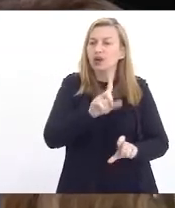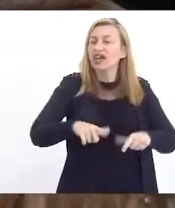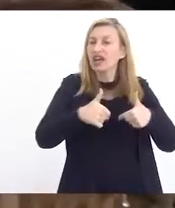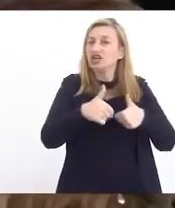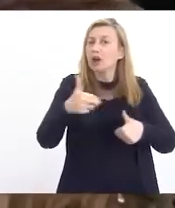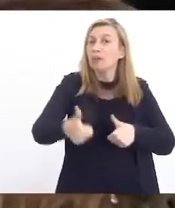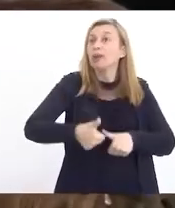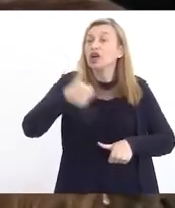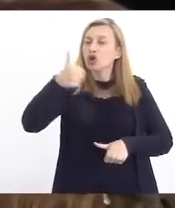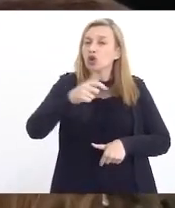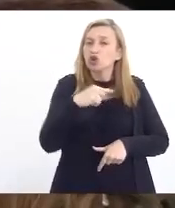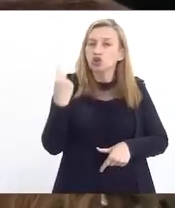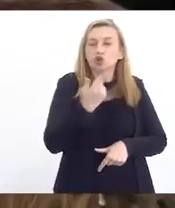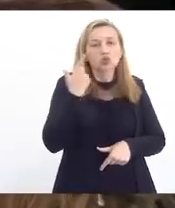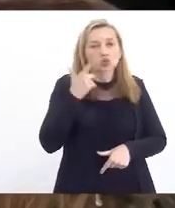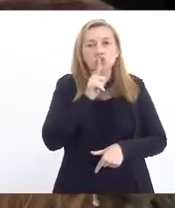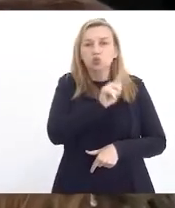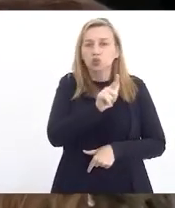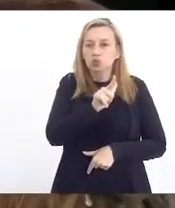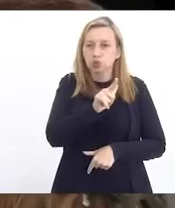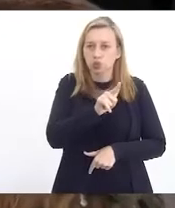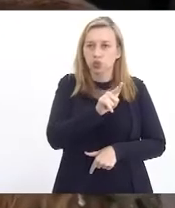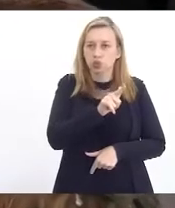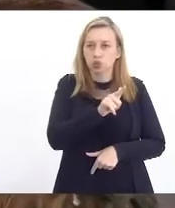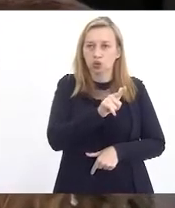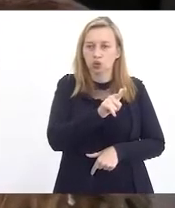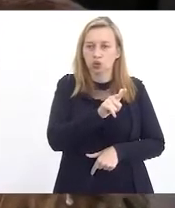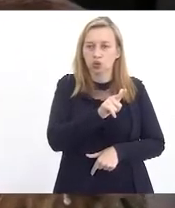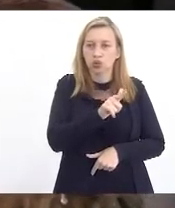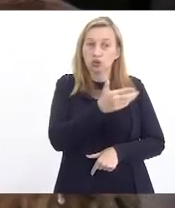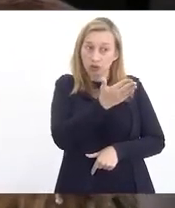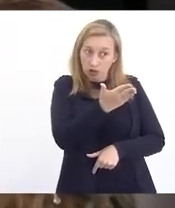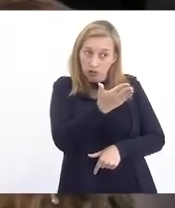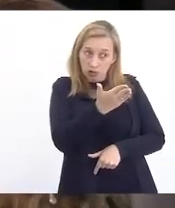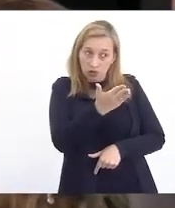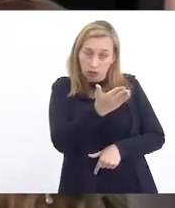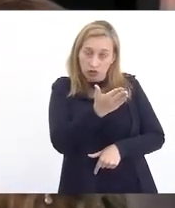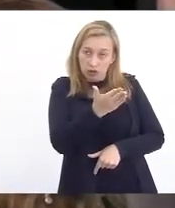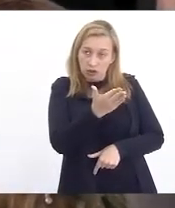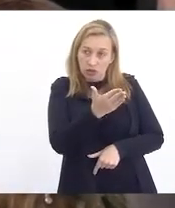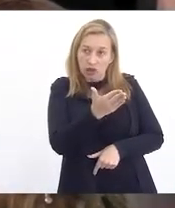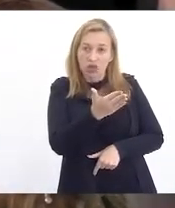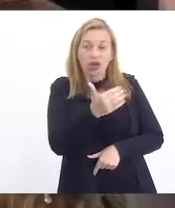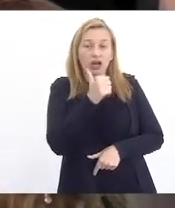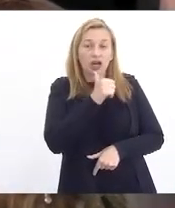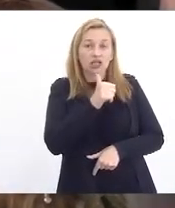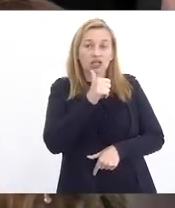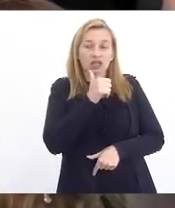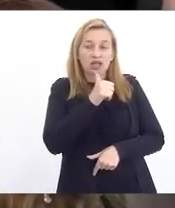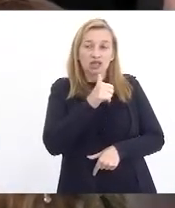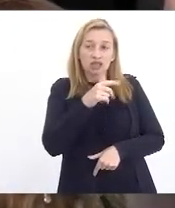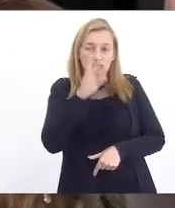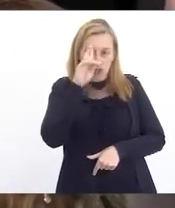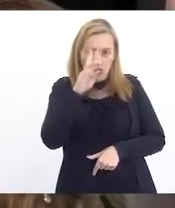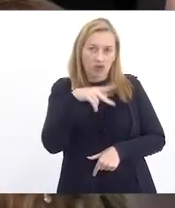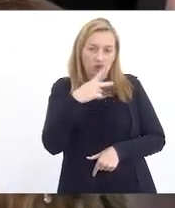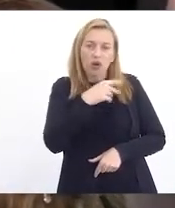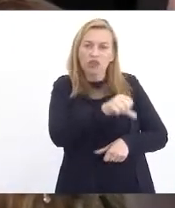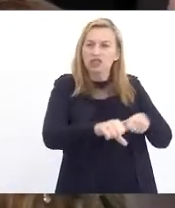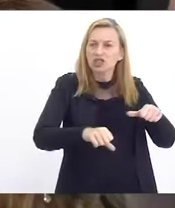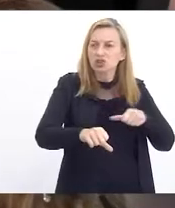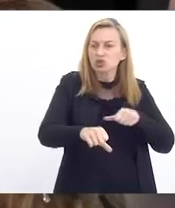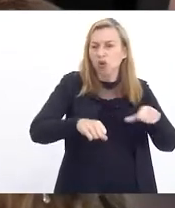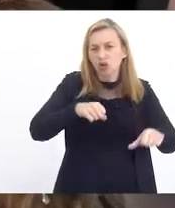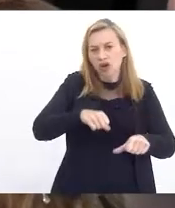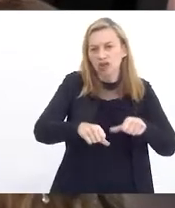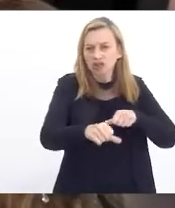melhor e nós consigamos dar isso que Vossa Excelência pretende, que é o quê? Essa troca de